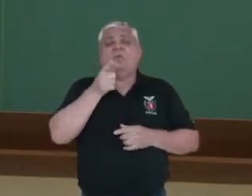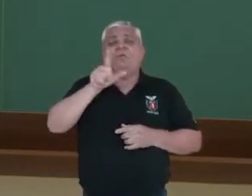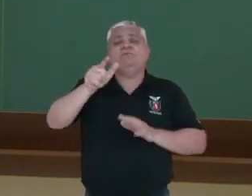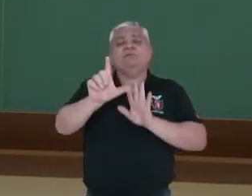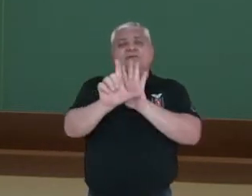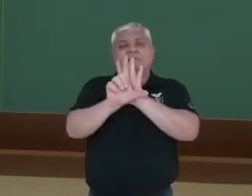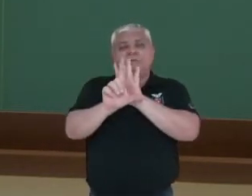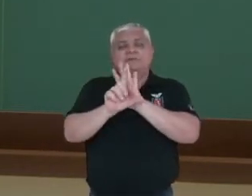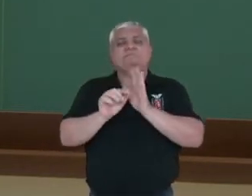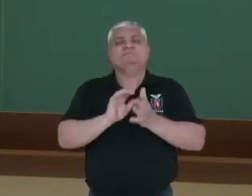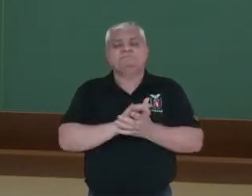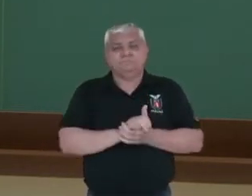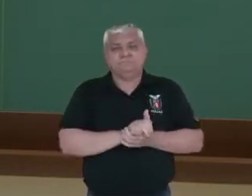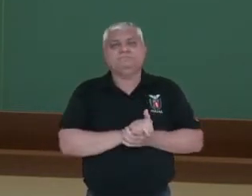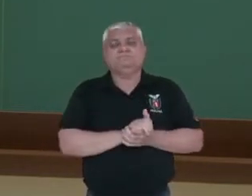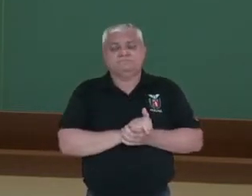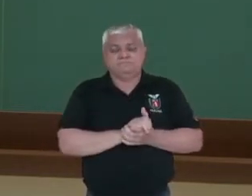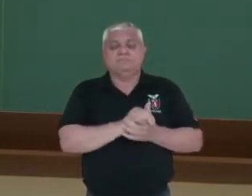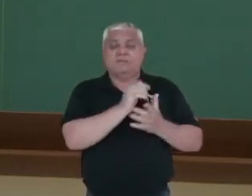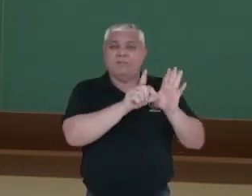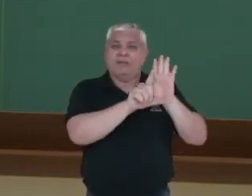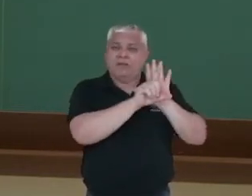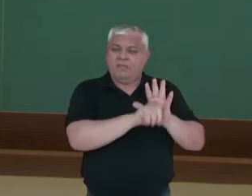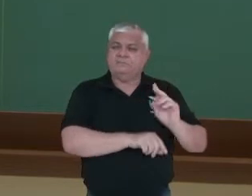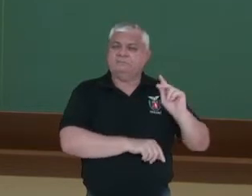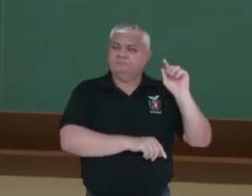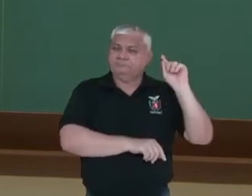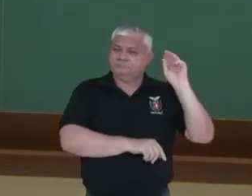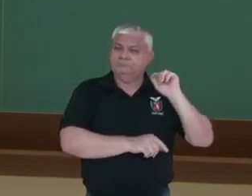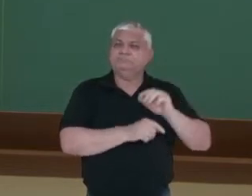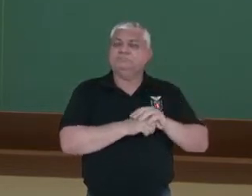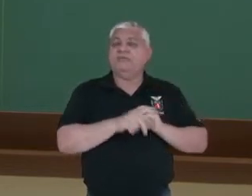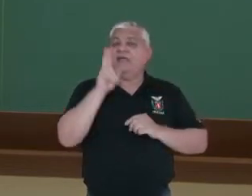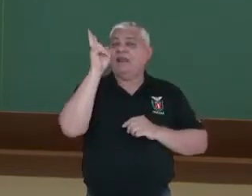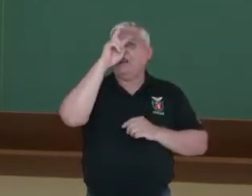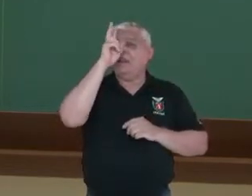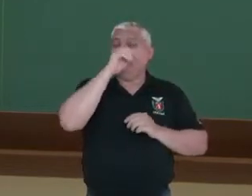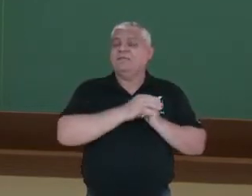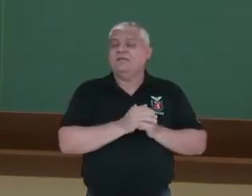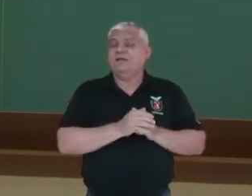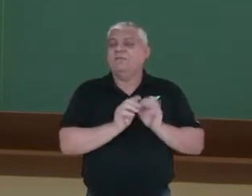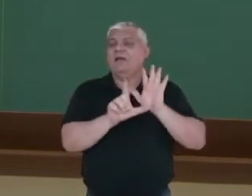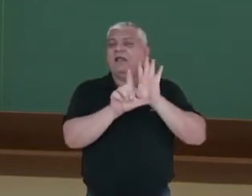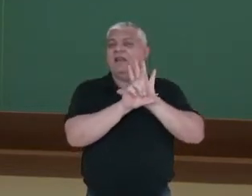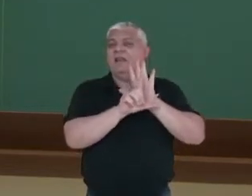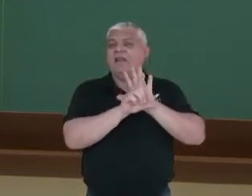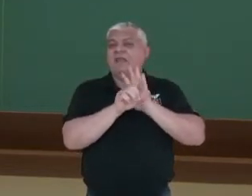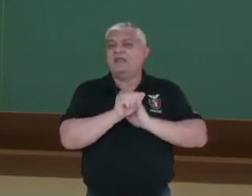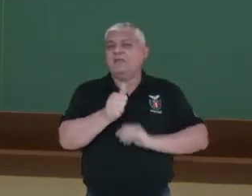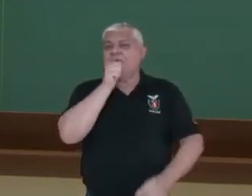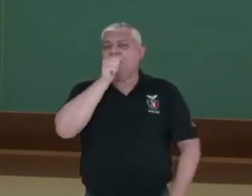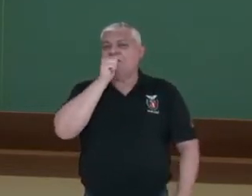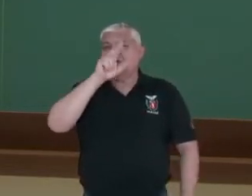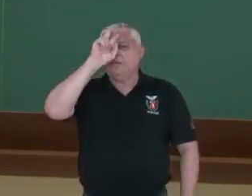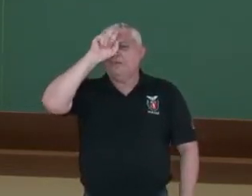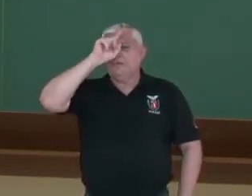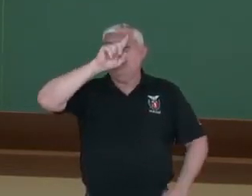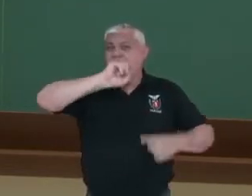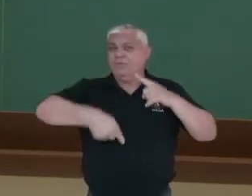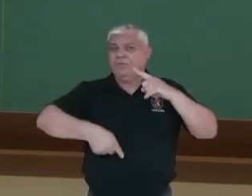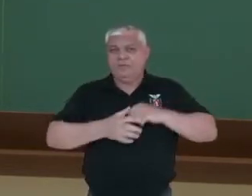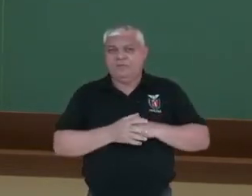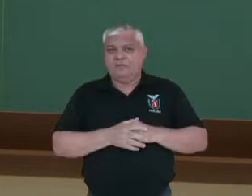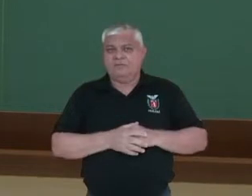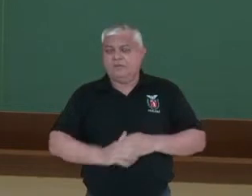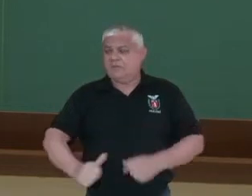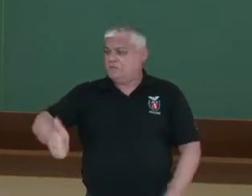que o texto já é um texto mais antigo, porque ela faz referência à lei seca, ou seja, não se pode dirigir